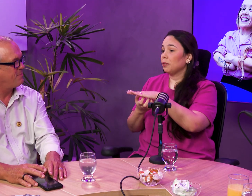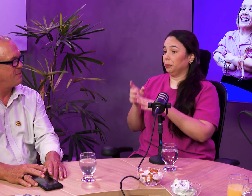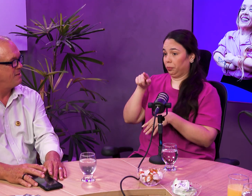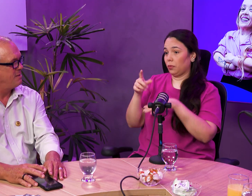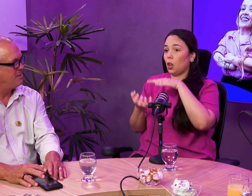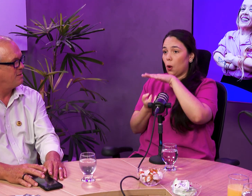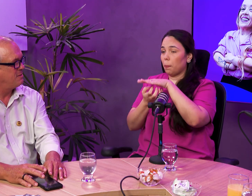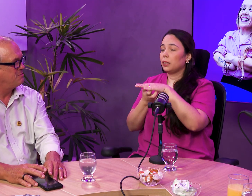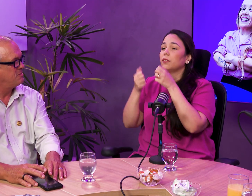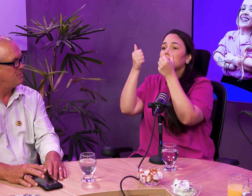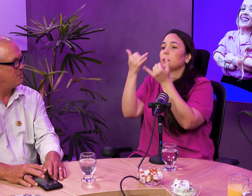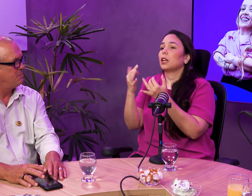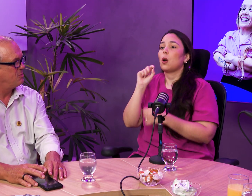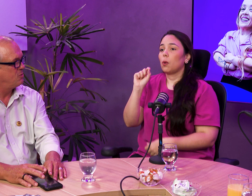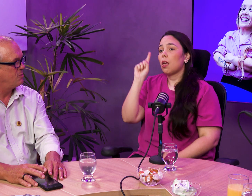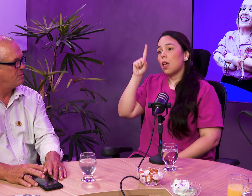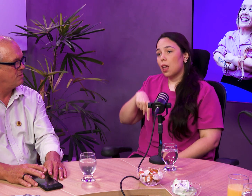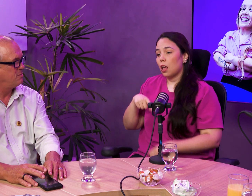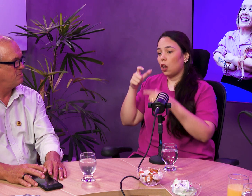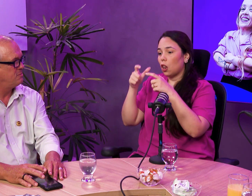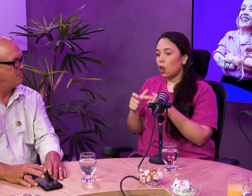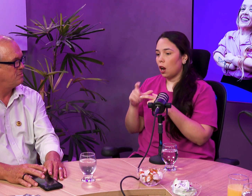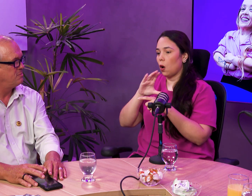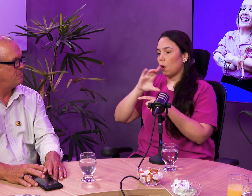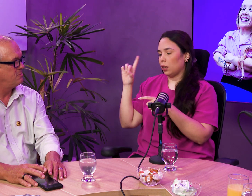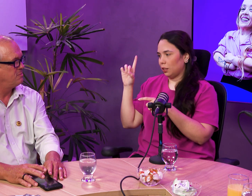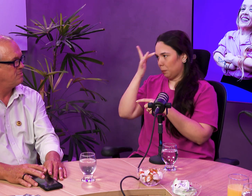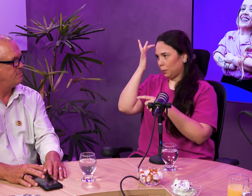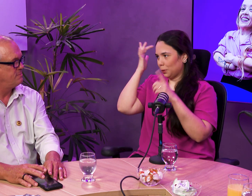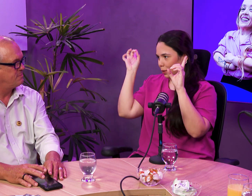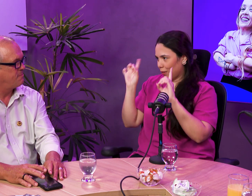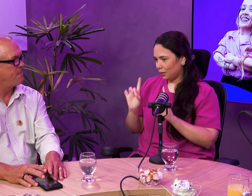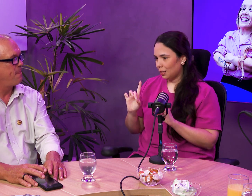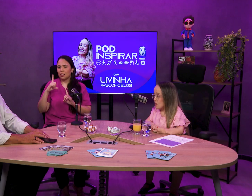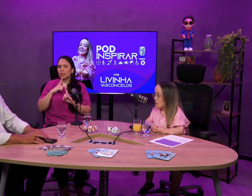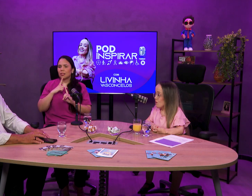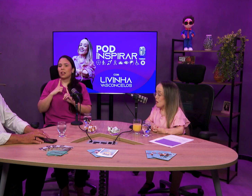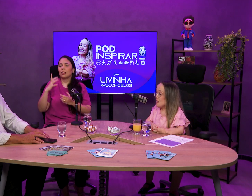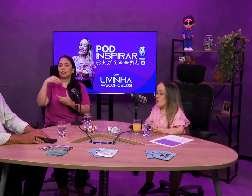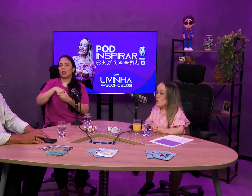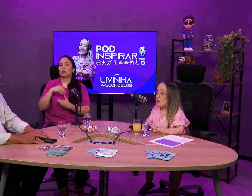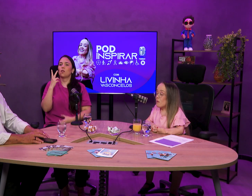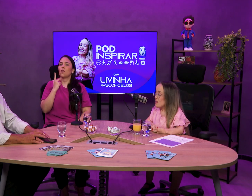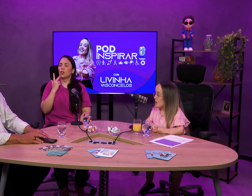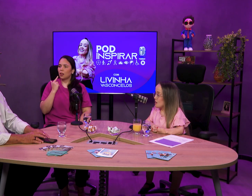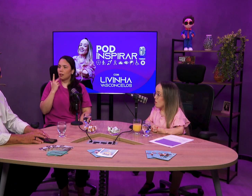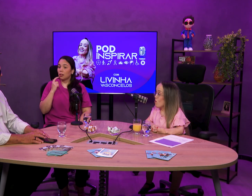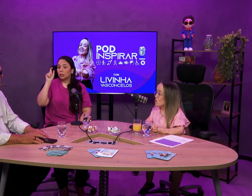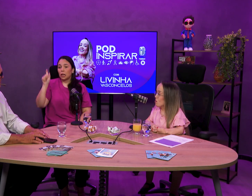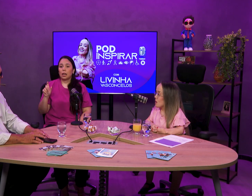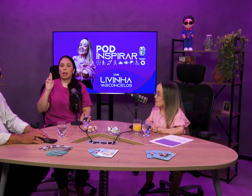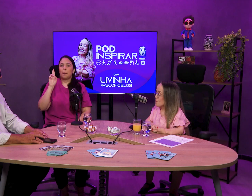COPEDEF, né, é um órgão, é uma coordenadoria do direito da pessoa com deficiência, que faz muito por Fortaleza, e ele nos